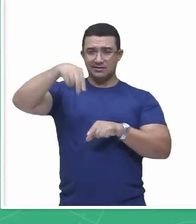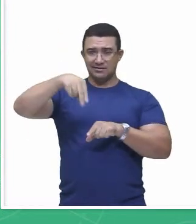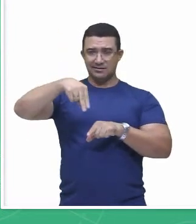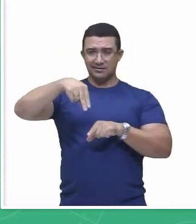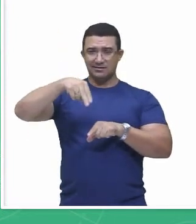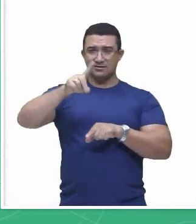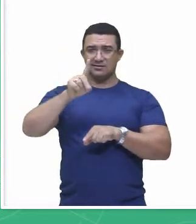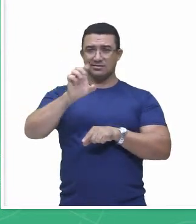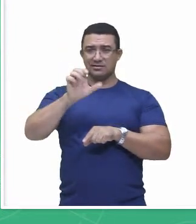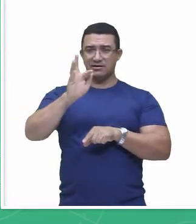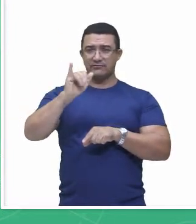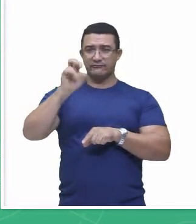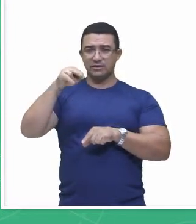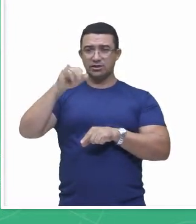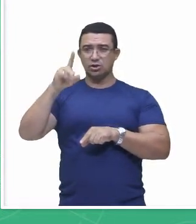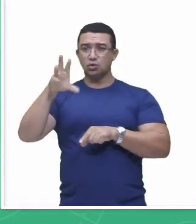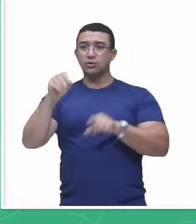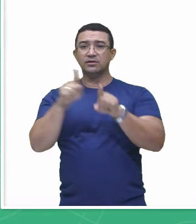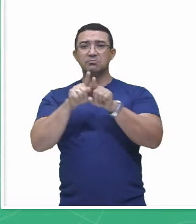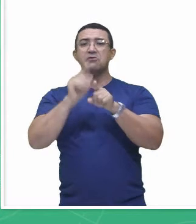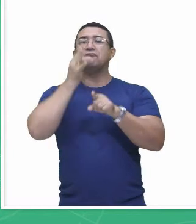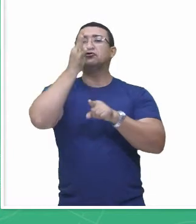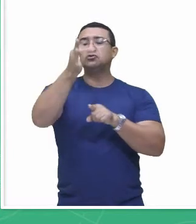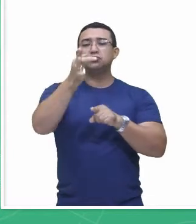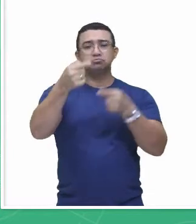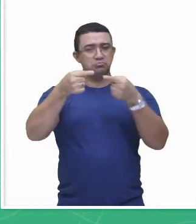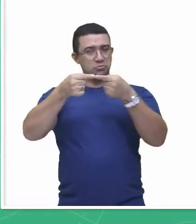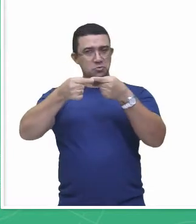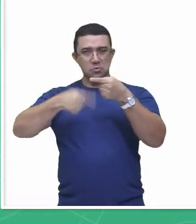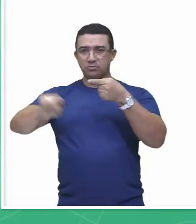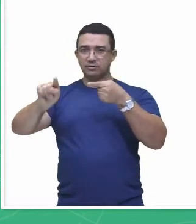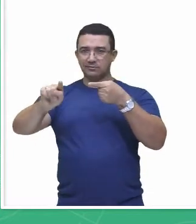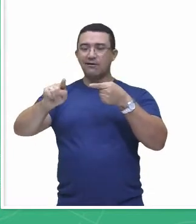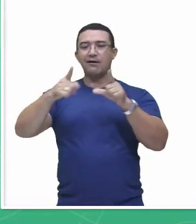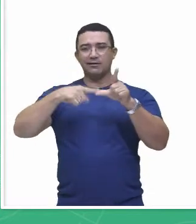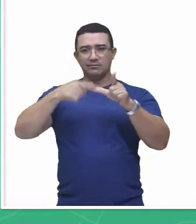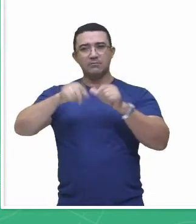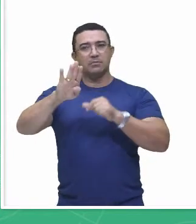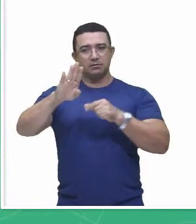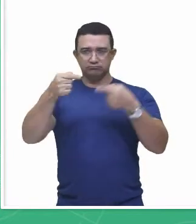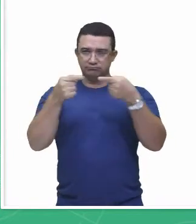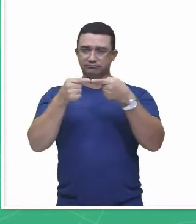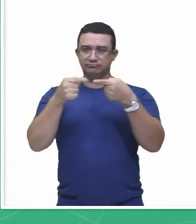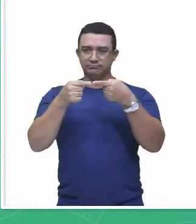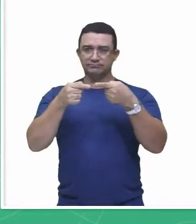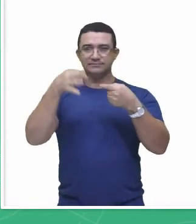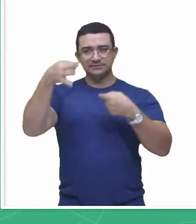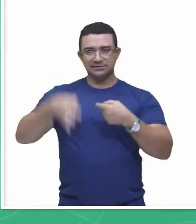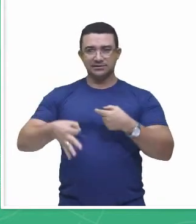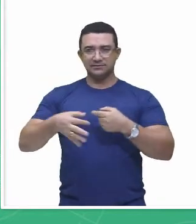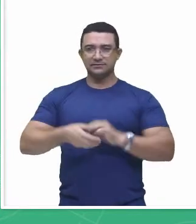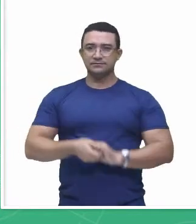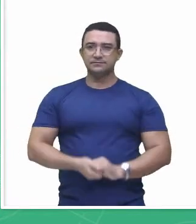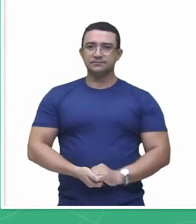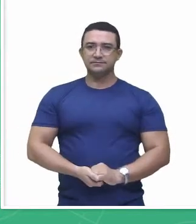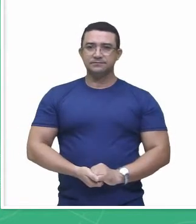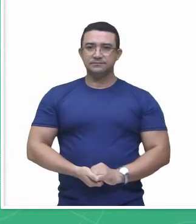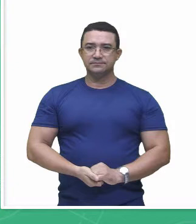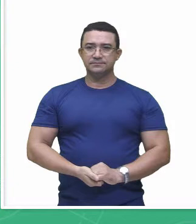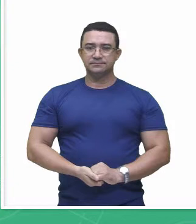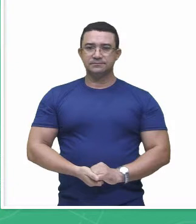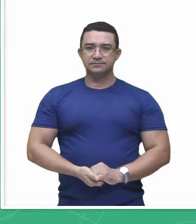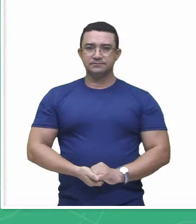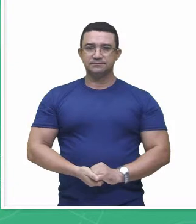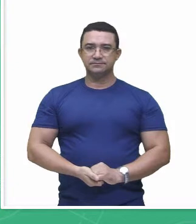viu que não está falando de futuro. Então, nossa resposta correta é a letra B. Vamos seguir? Nós temos a nossa